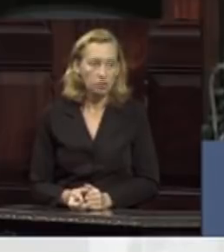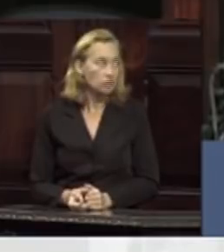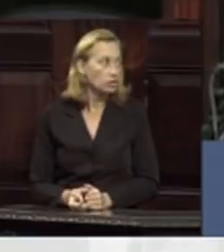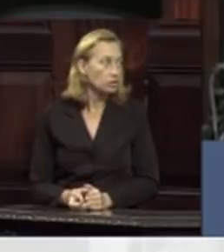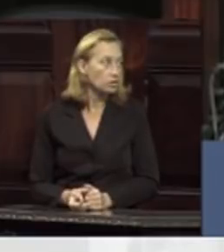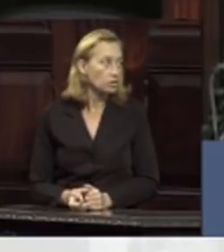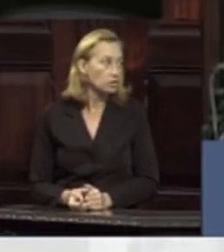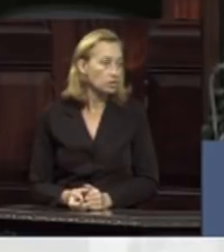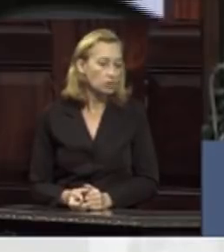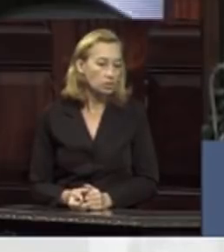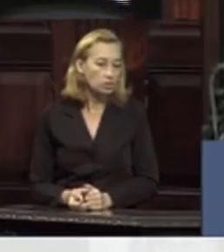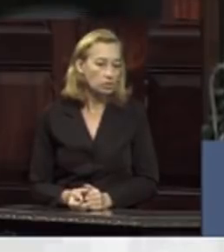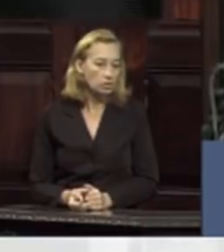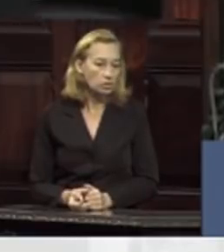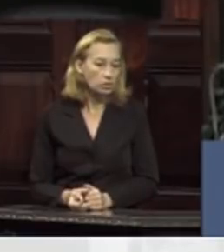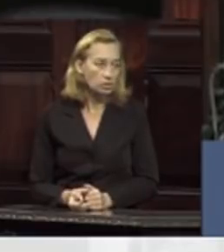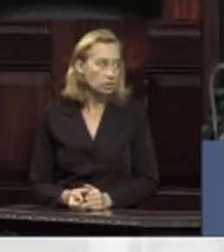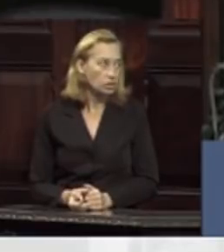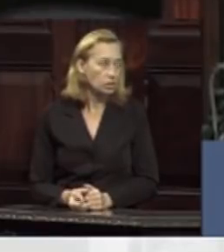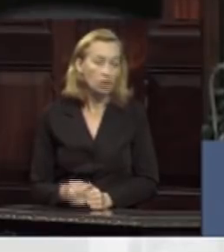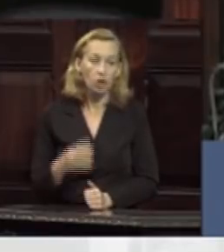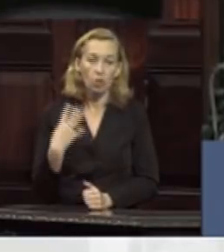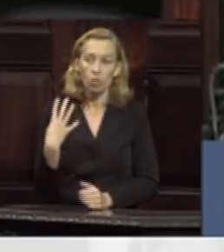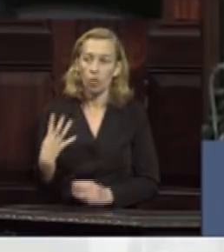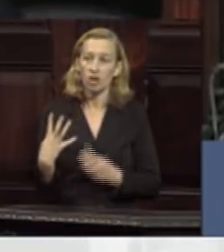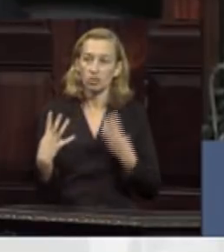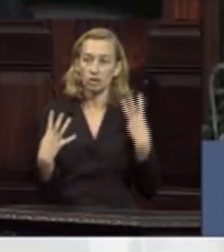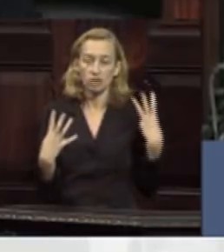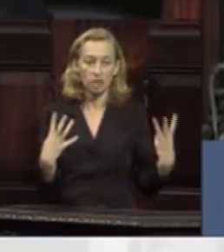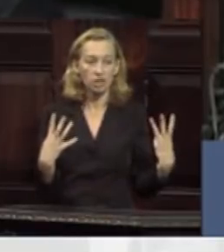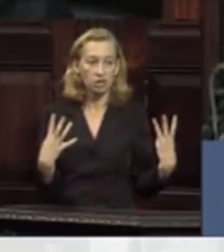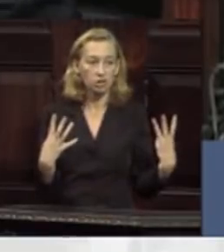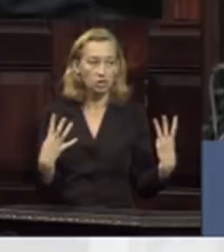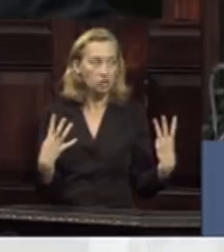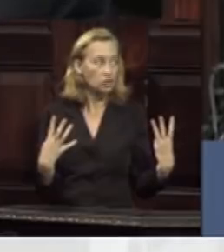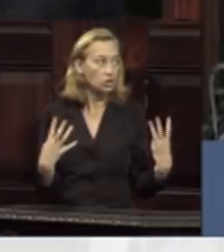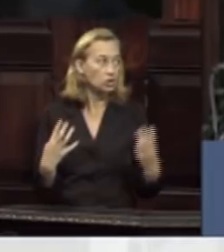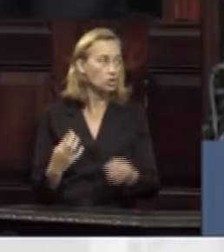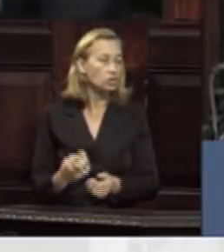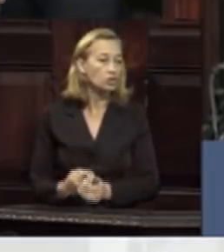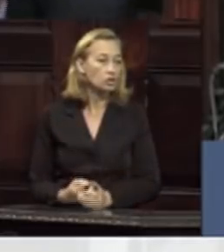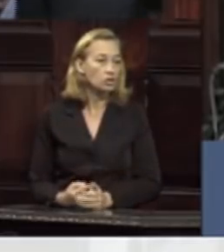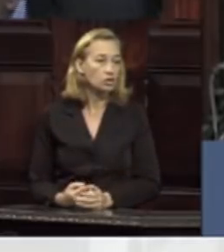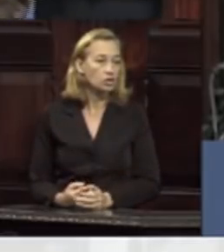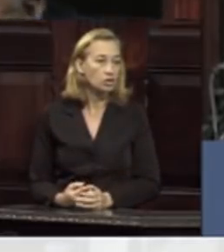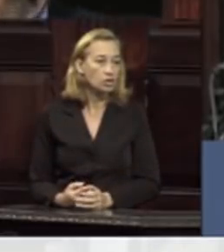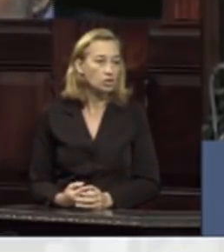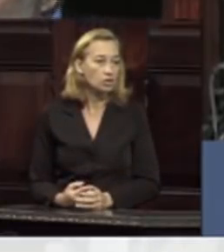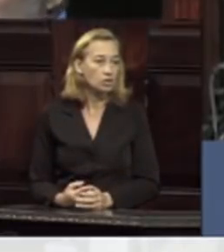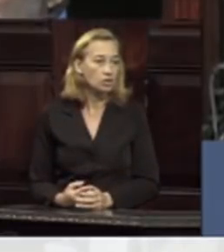qualquer forma, 4-3. Lazzaroni fez o voto divergente.